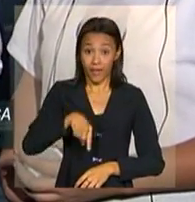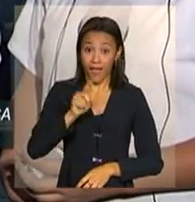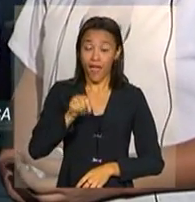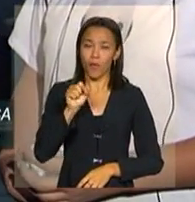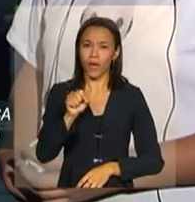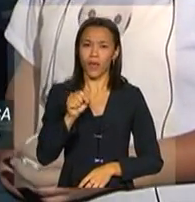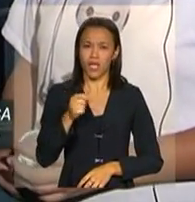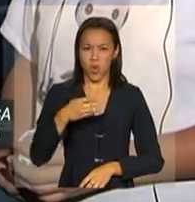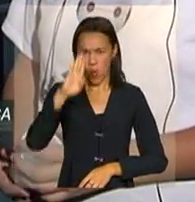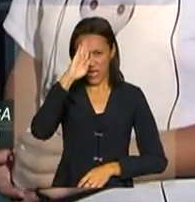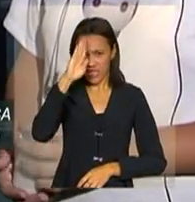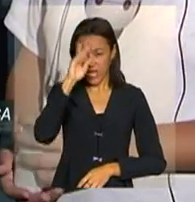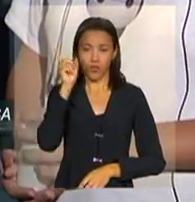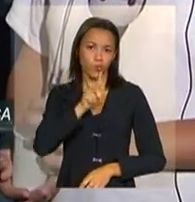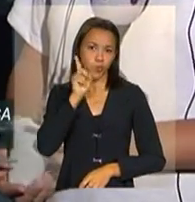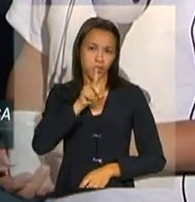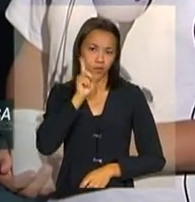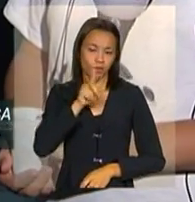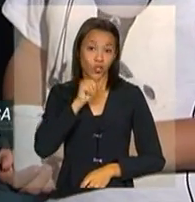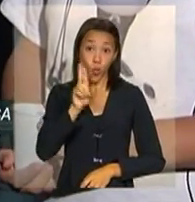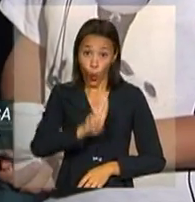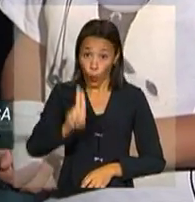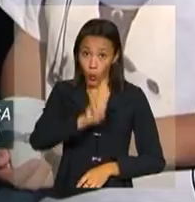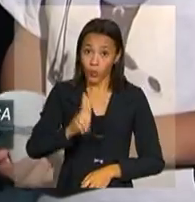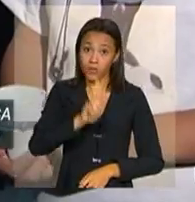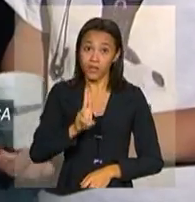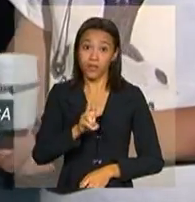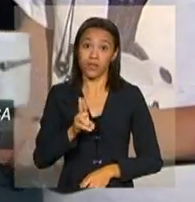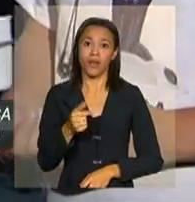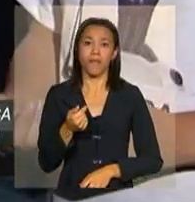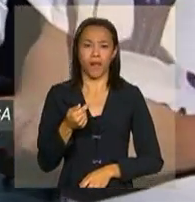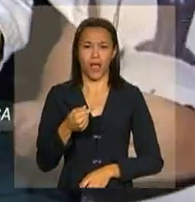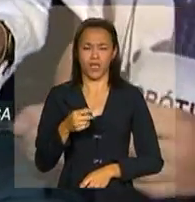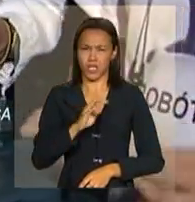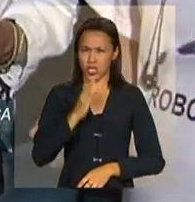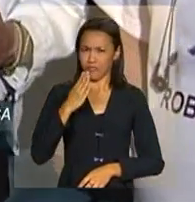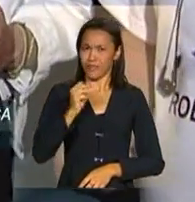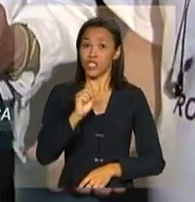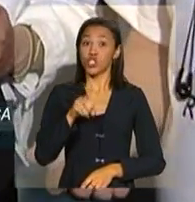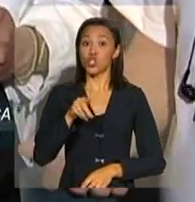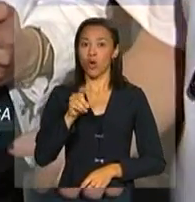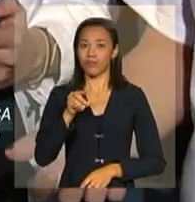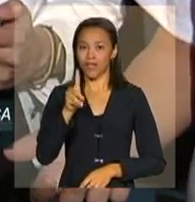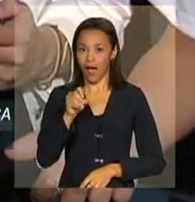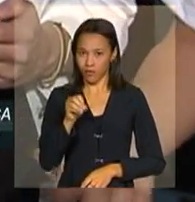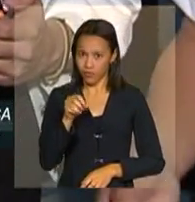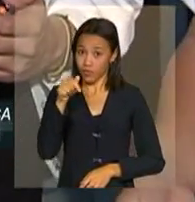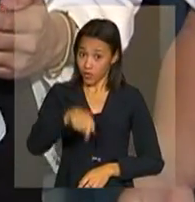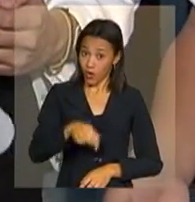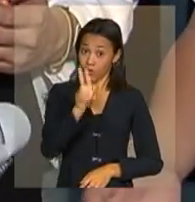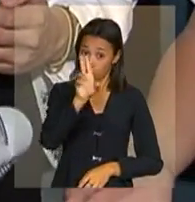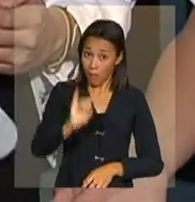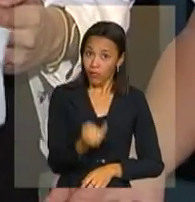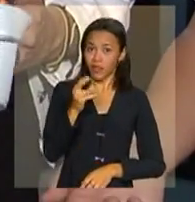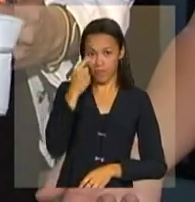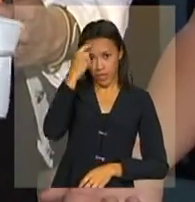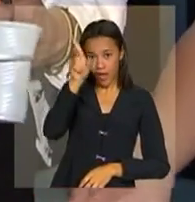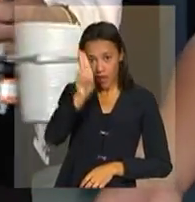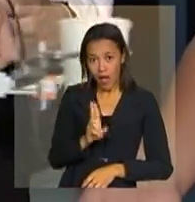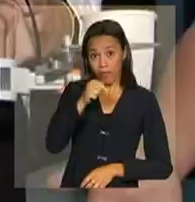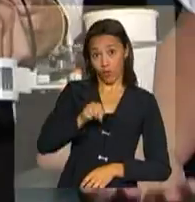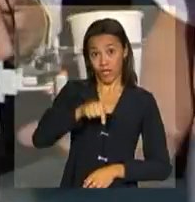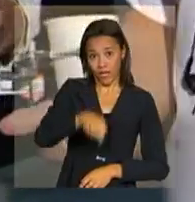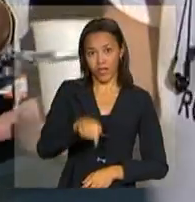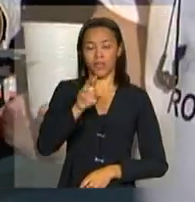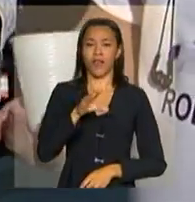que o exército norte-americano desenvolveu para o super soldado. No nosso caso, a gente desenvolveu o exoesqueleto para a área de